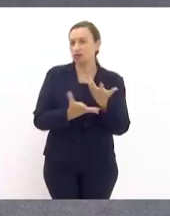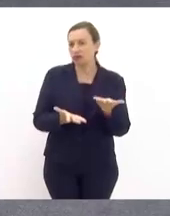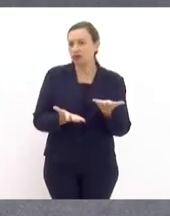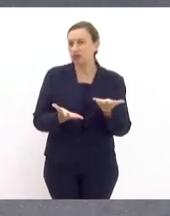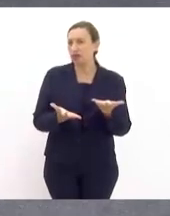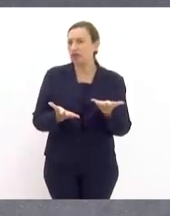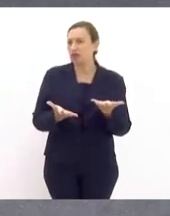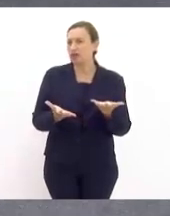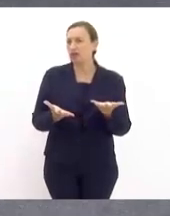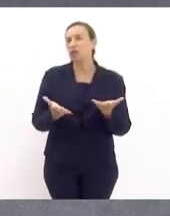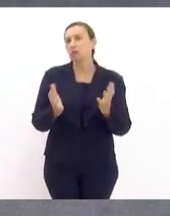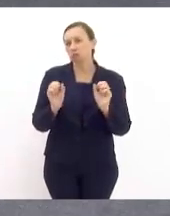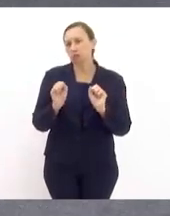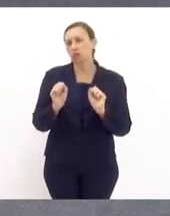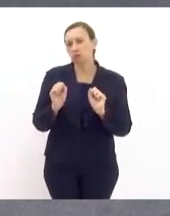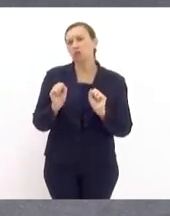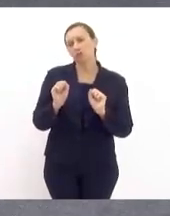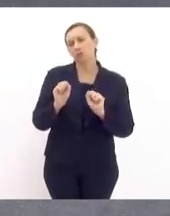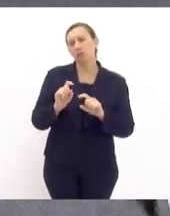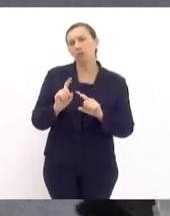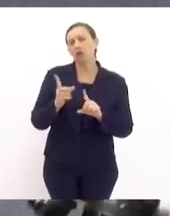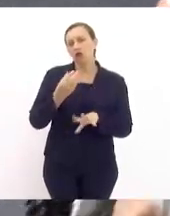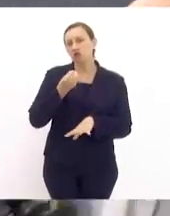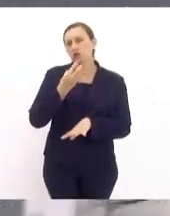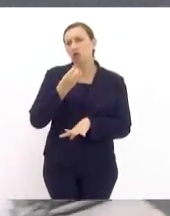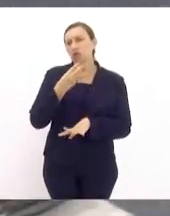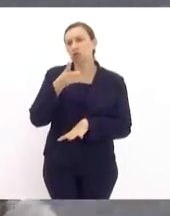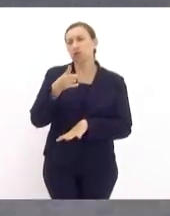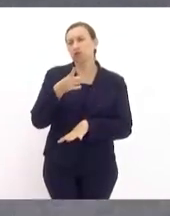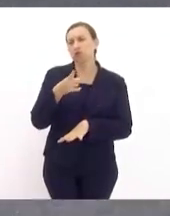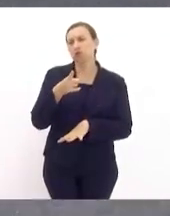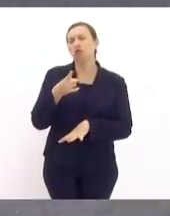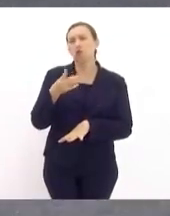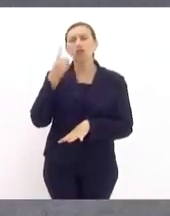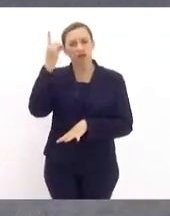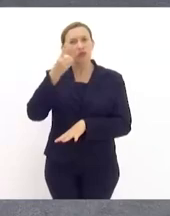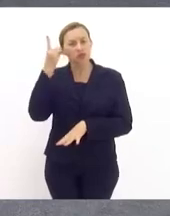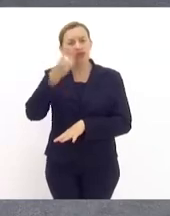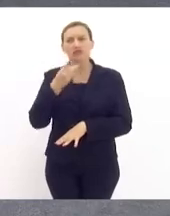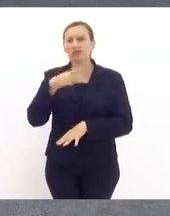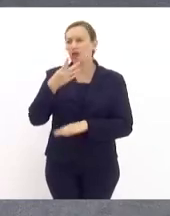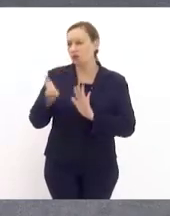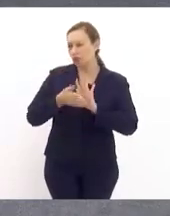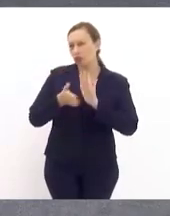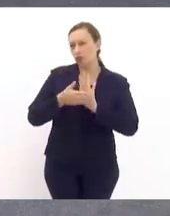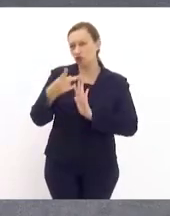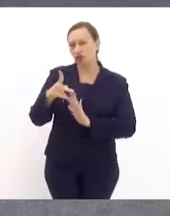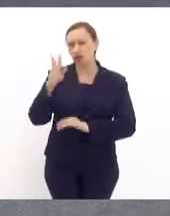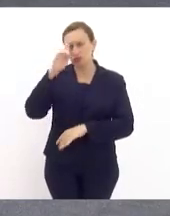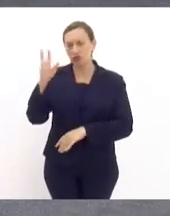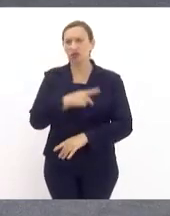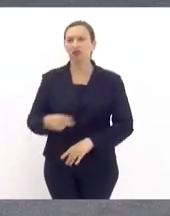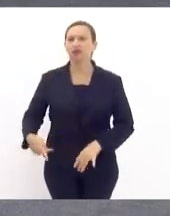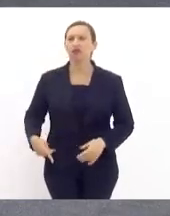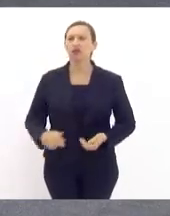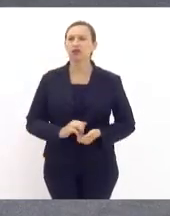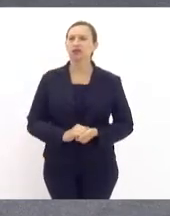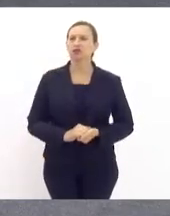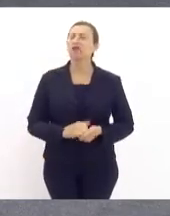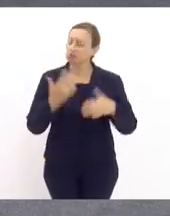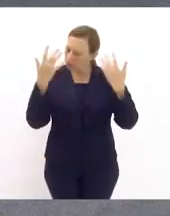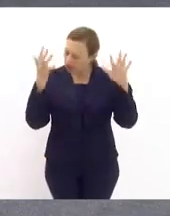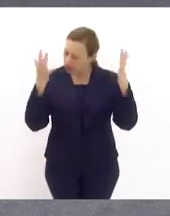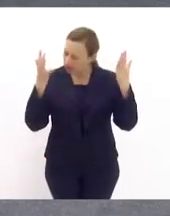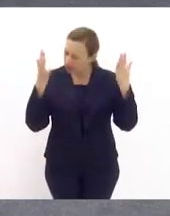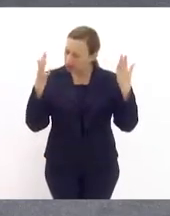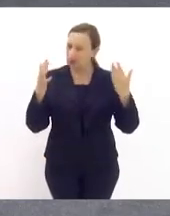Mas dessa forma, eu acho pertinente, da forma que o deputado está propondo, presidente. Okay, parabenizar então a Vossa